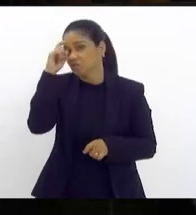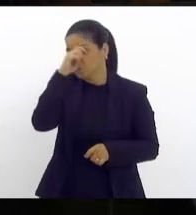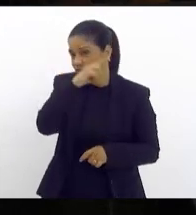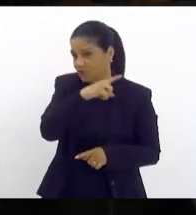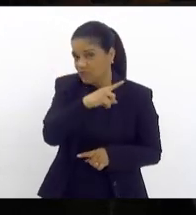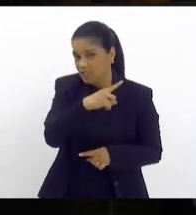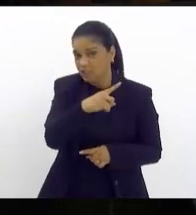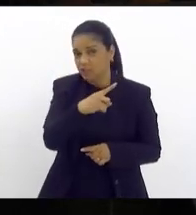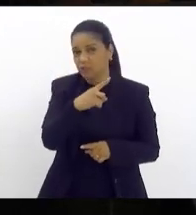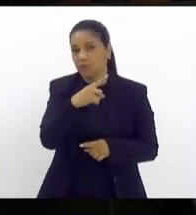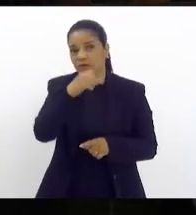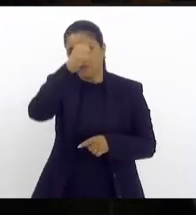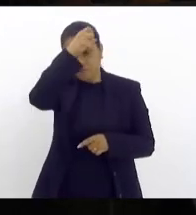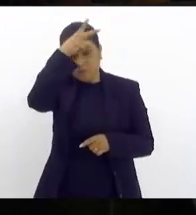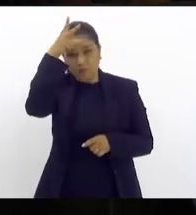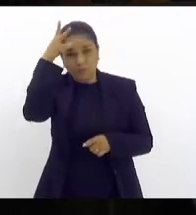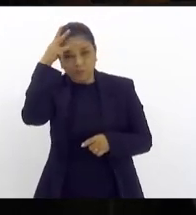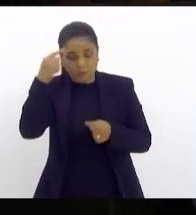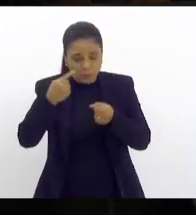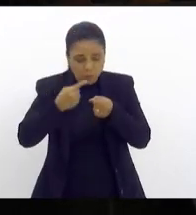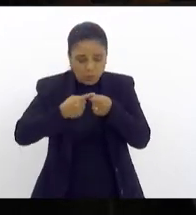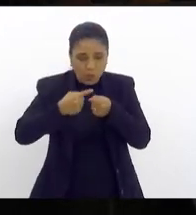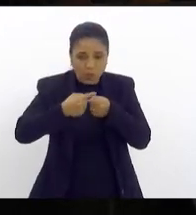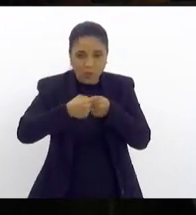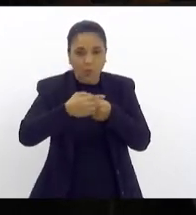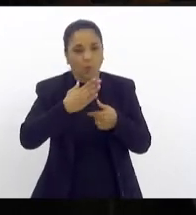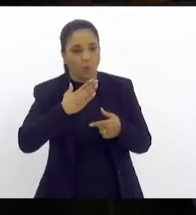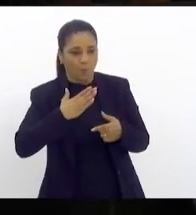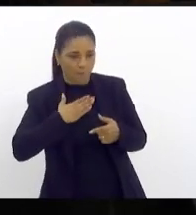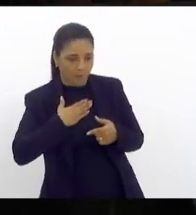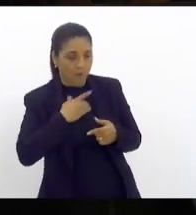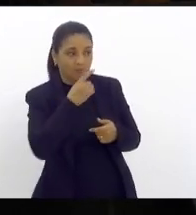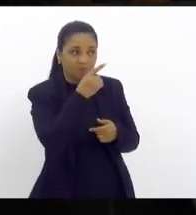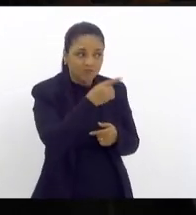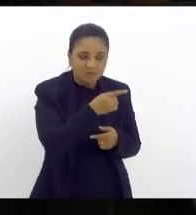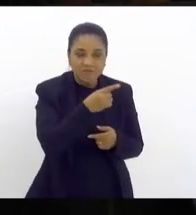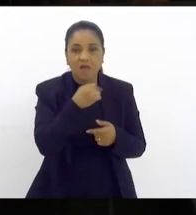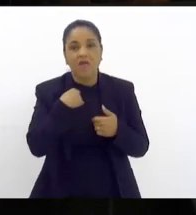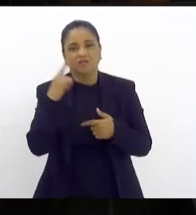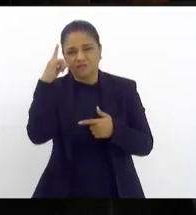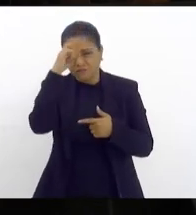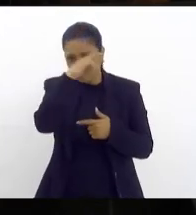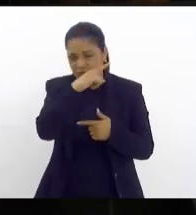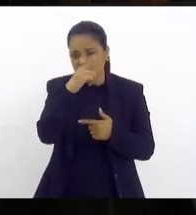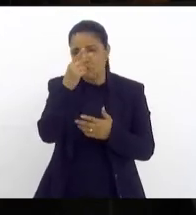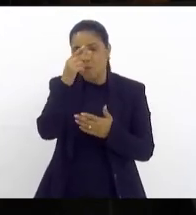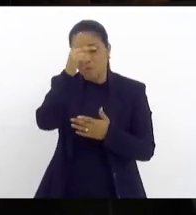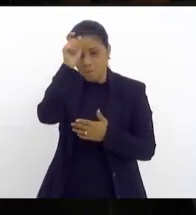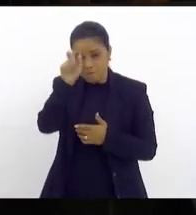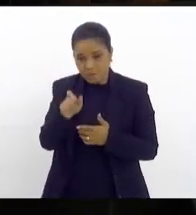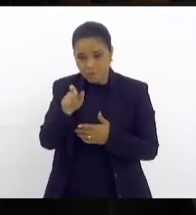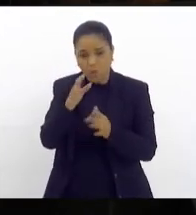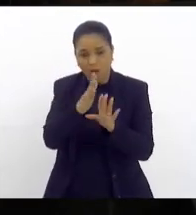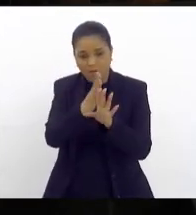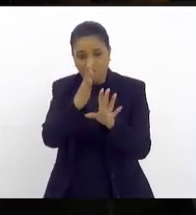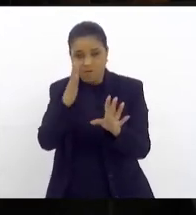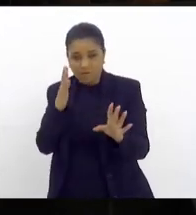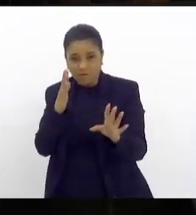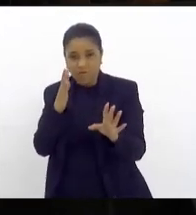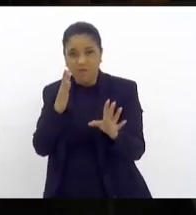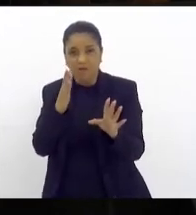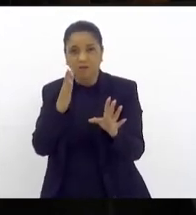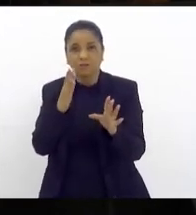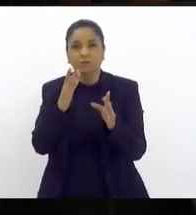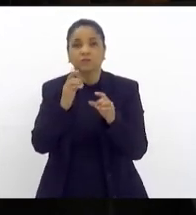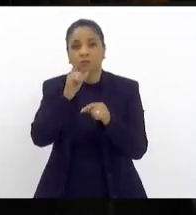vindo de um município do interior como seu como meu a gente conseguir colocar um paciente nas filas de procedimento nos